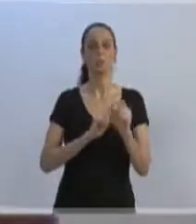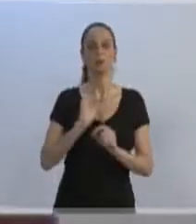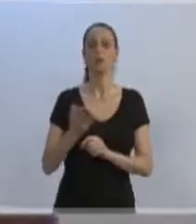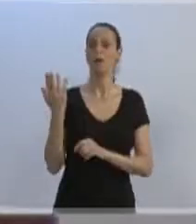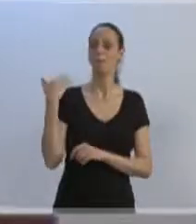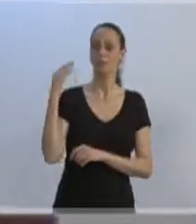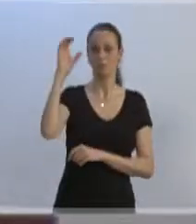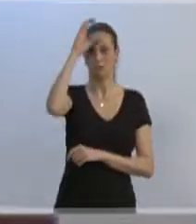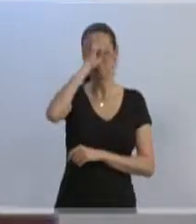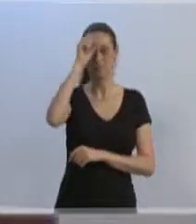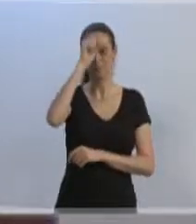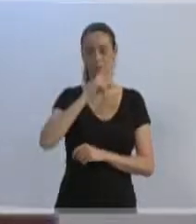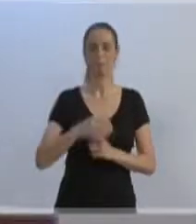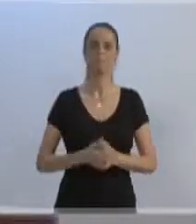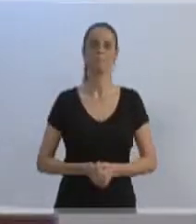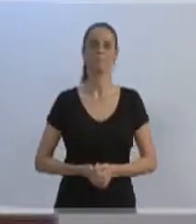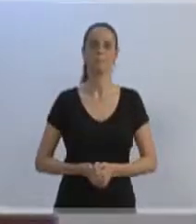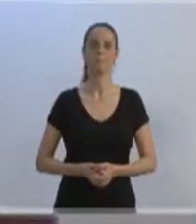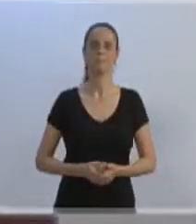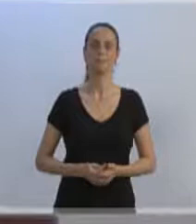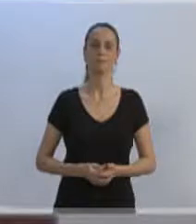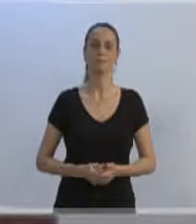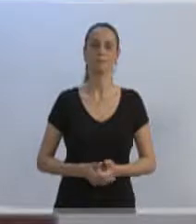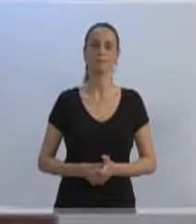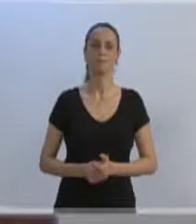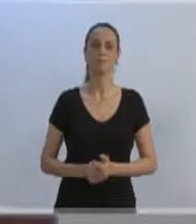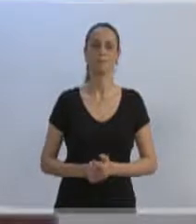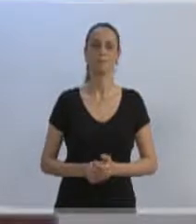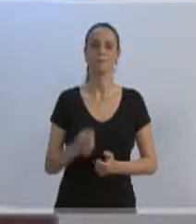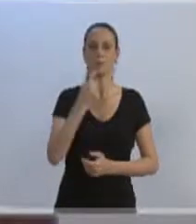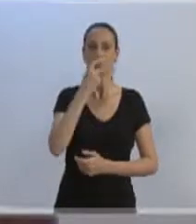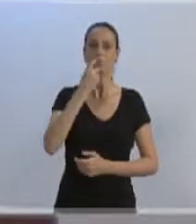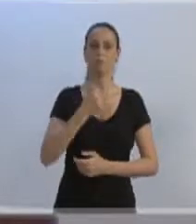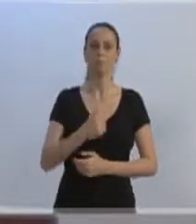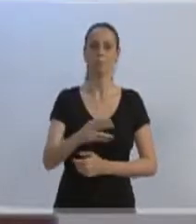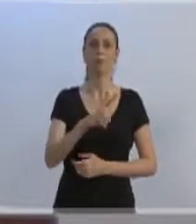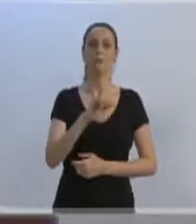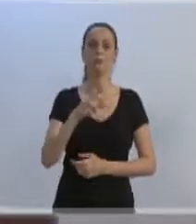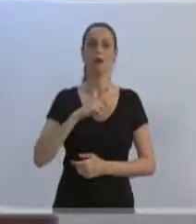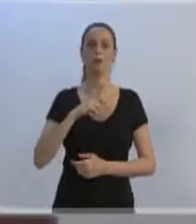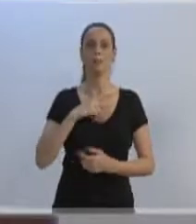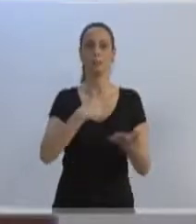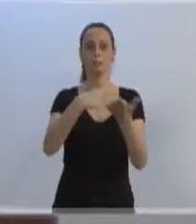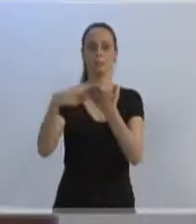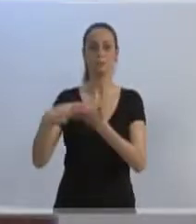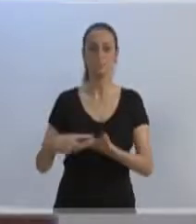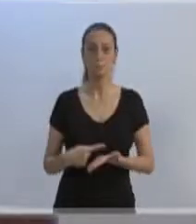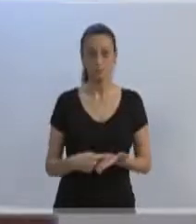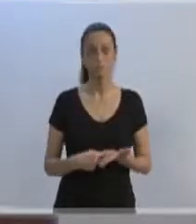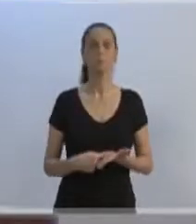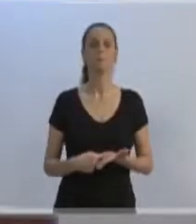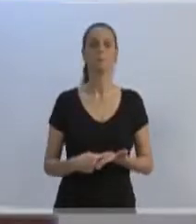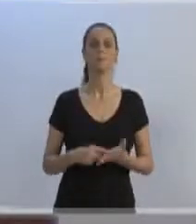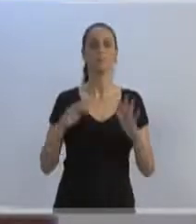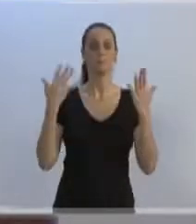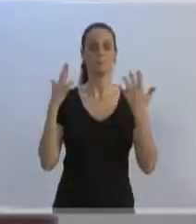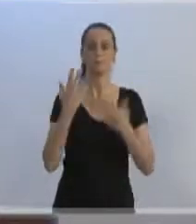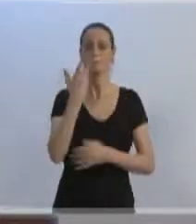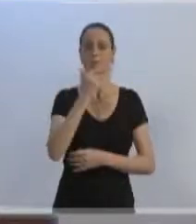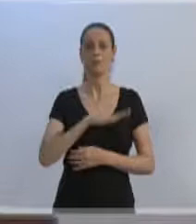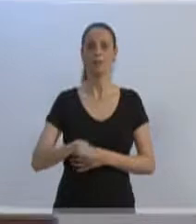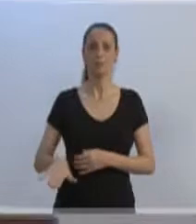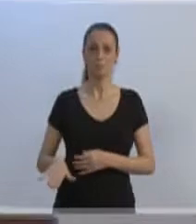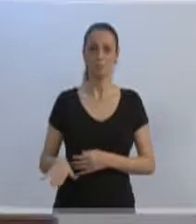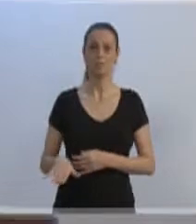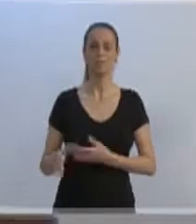tempo de colégio também quer dizer que em breve vamos ter uma confraternização entre a a equipe de crianças